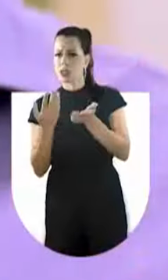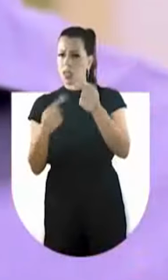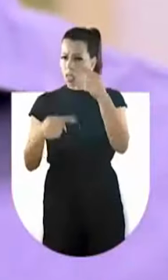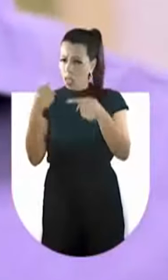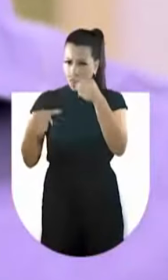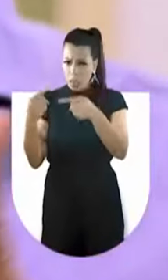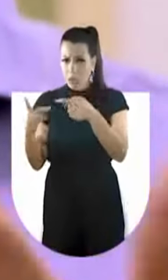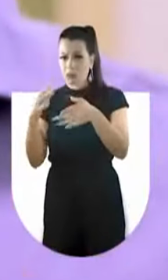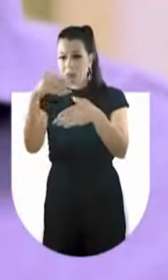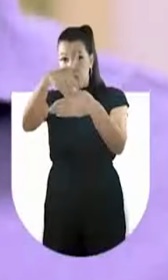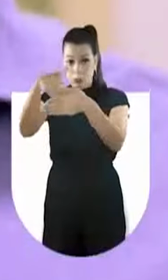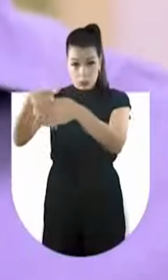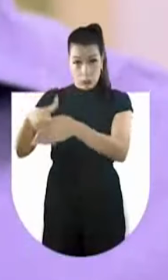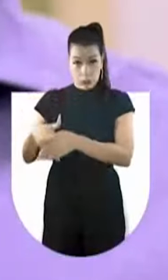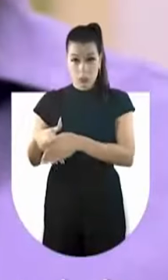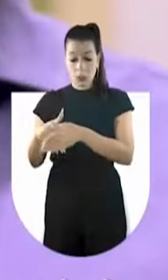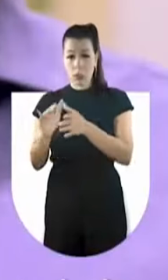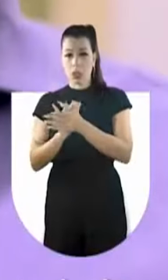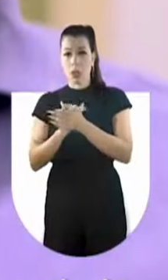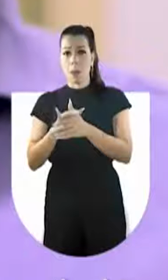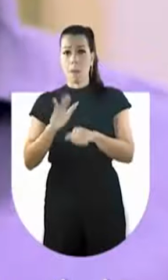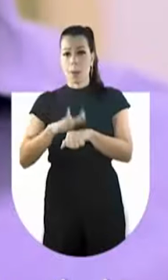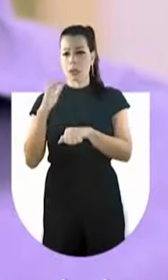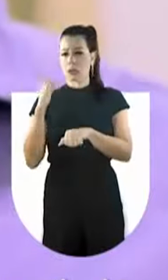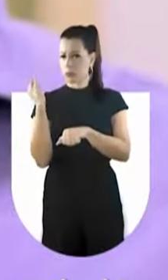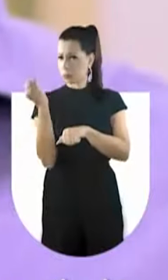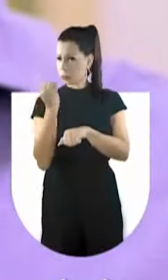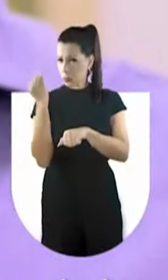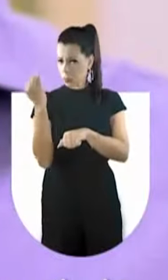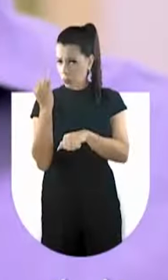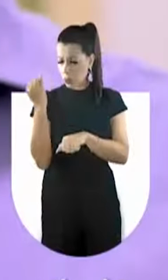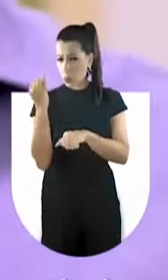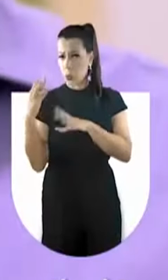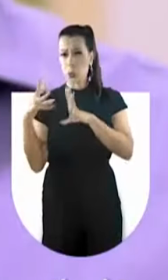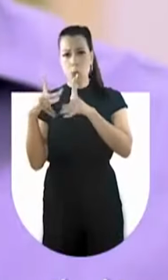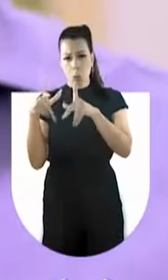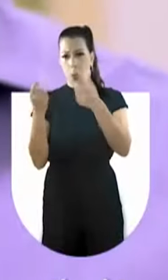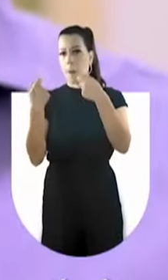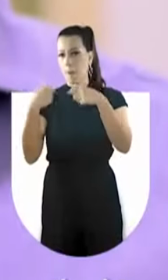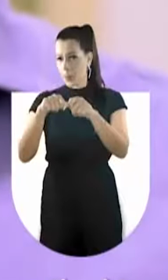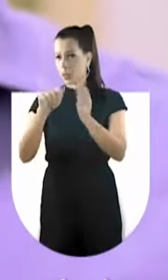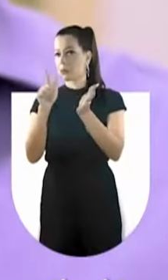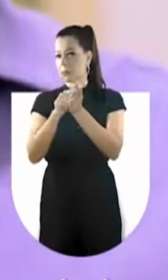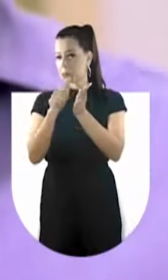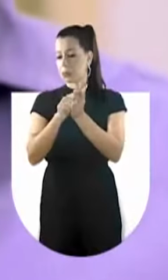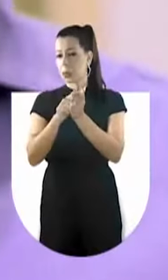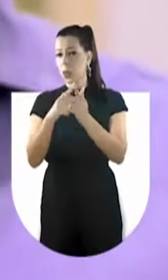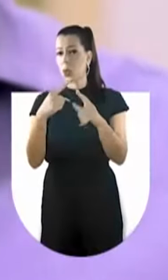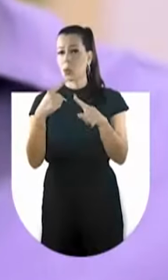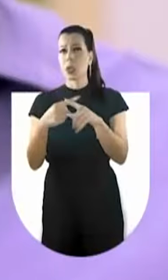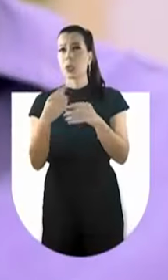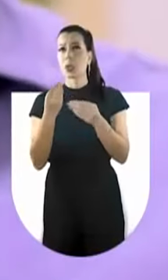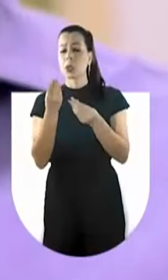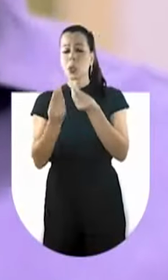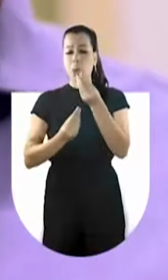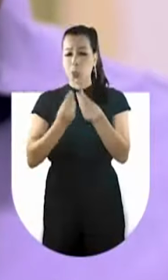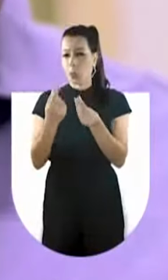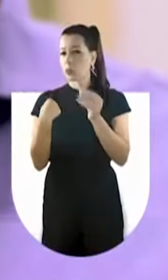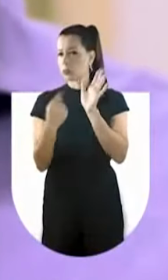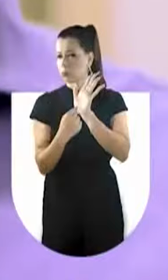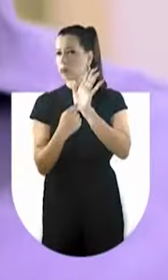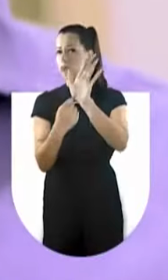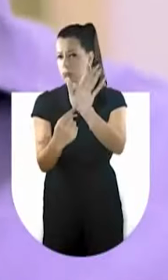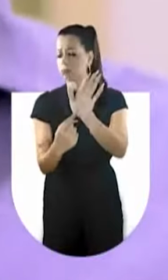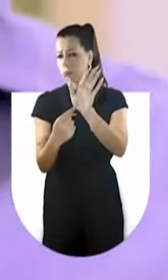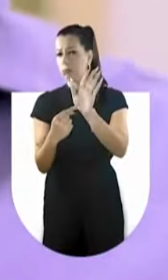aquelas discussões durante a eleição, as questões realmente relevantes, aquilo lá tem que estar no contrato de gestão, porque é uma forma depois da gente